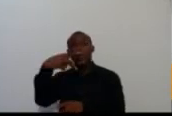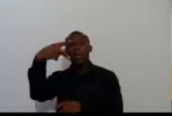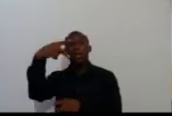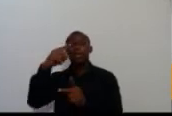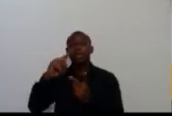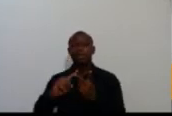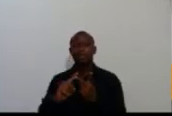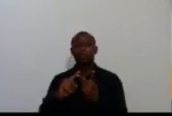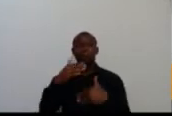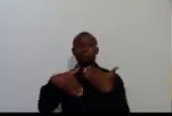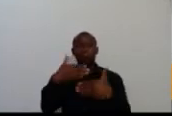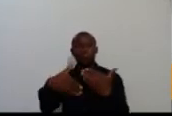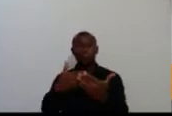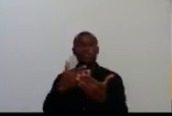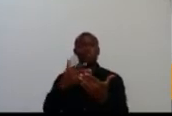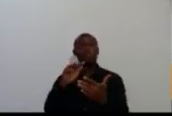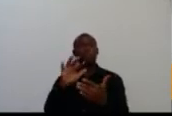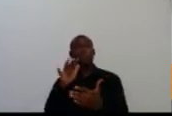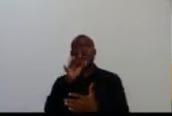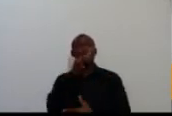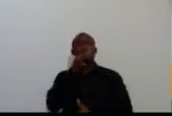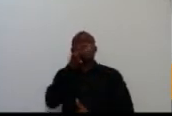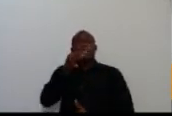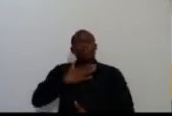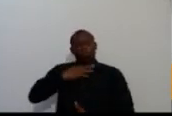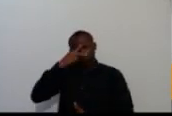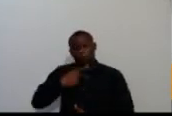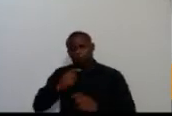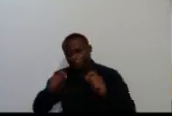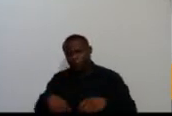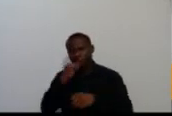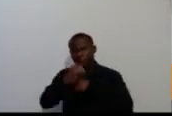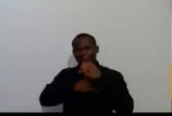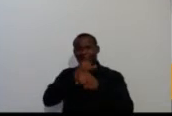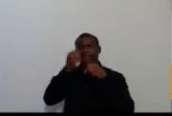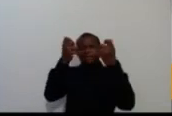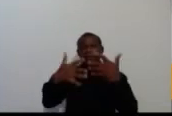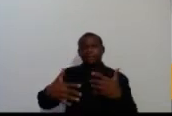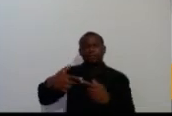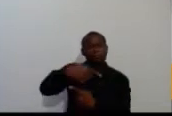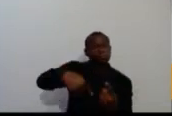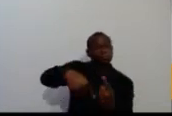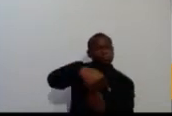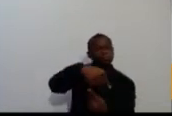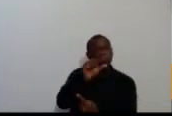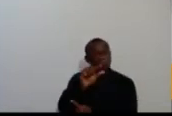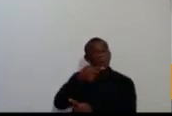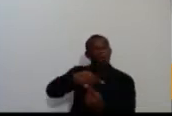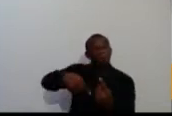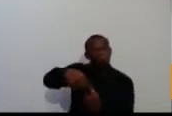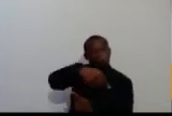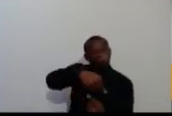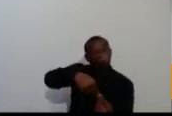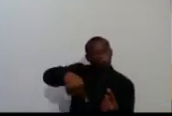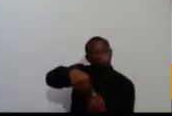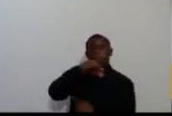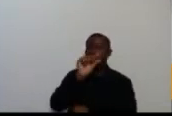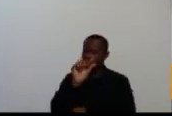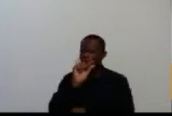uma certa interação. Você começa a produzir o mínimo de conteúdo na internet. Agora, acho que vocês já são mais novos, já